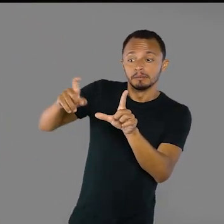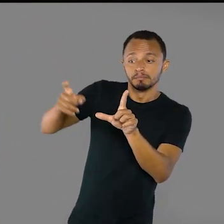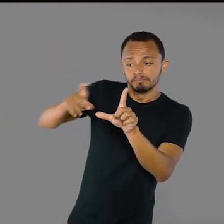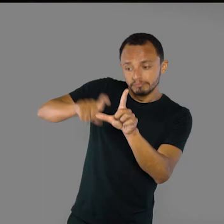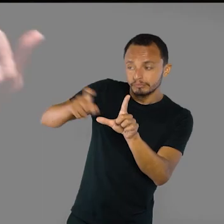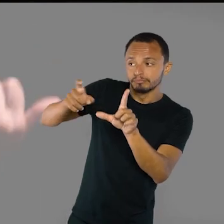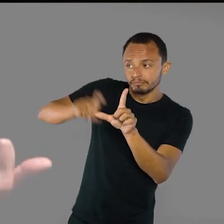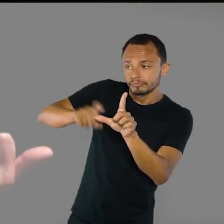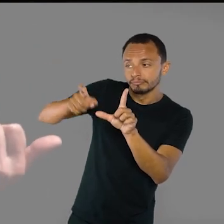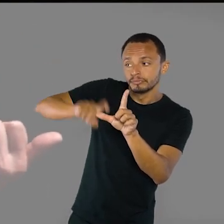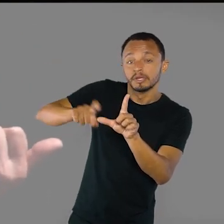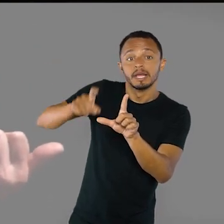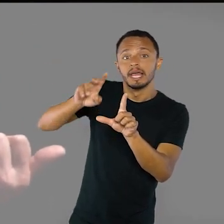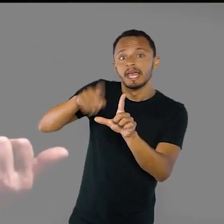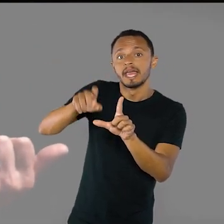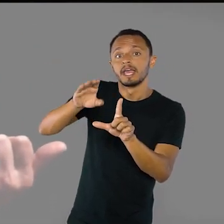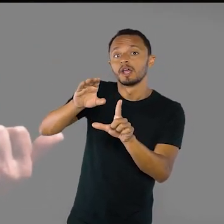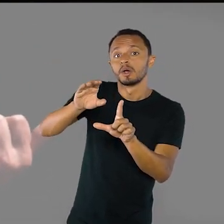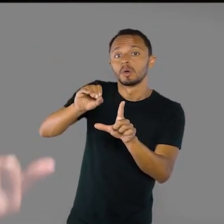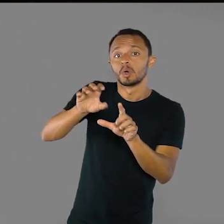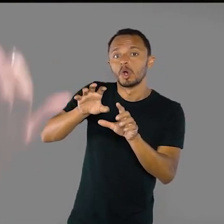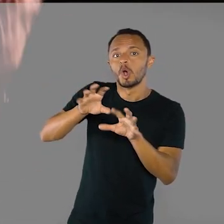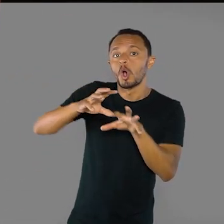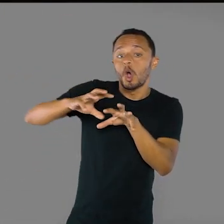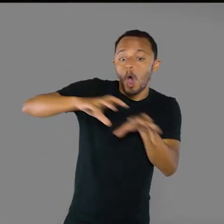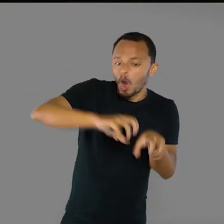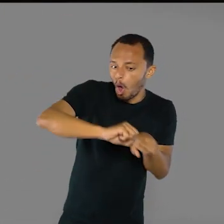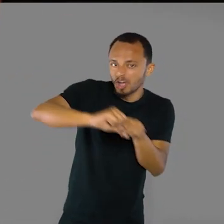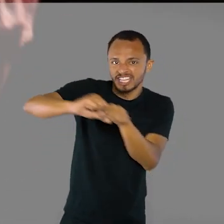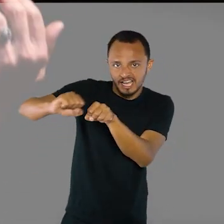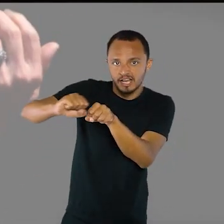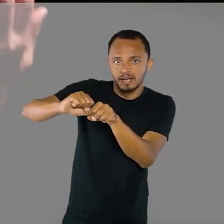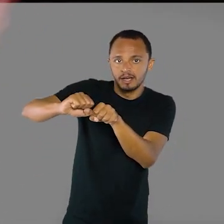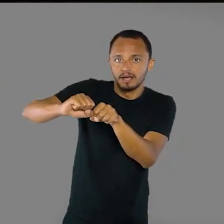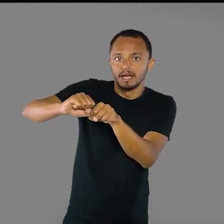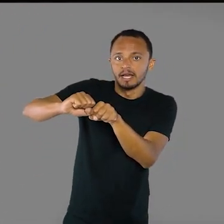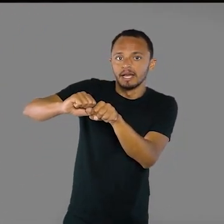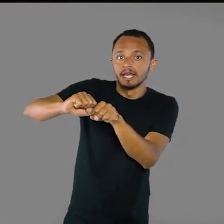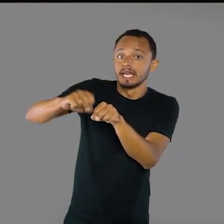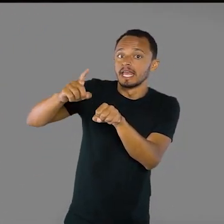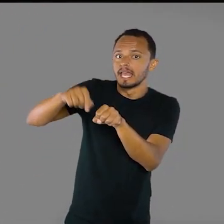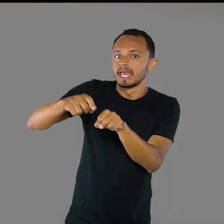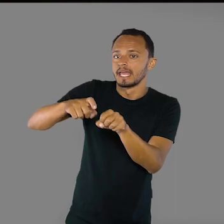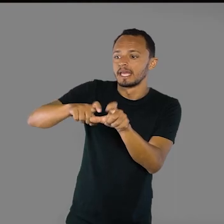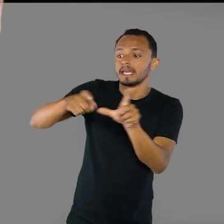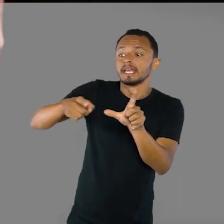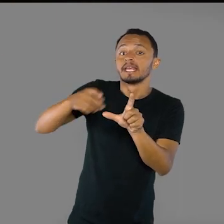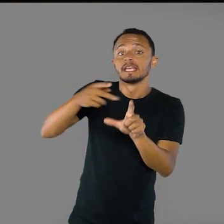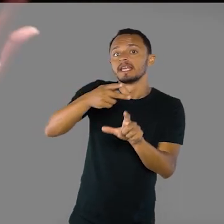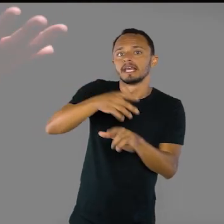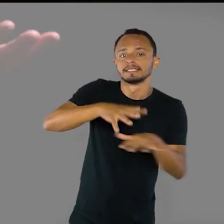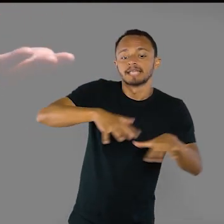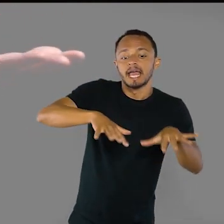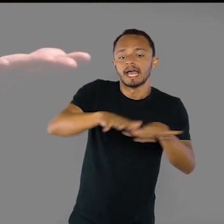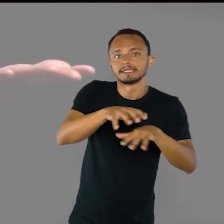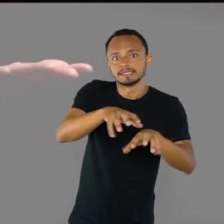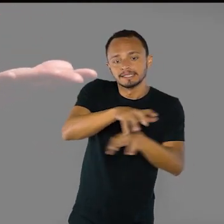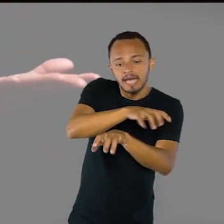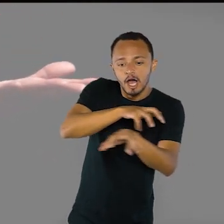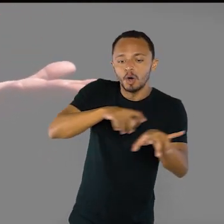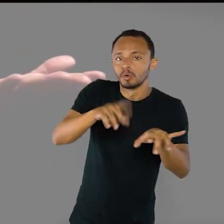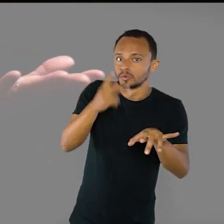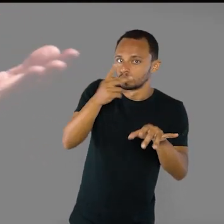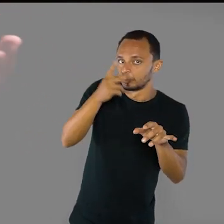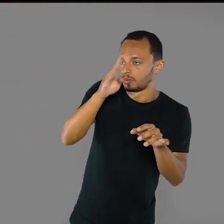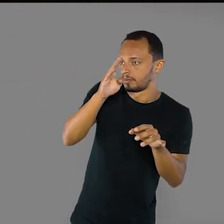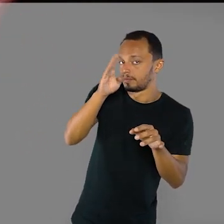ocupar a posição de colônia que gerou toda essa reação por parte dos brasileiros, que, claro que não existe história